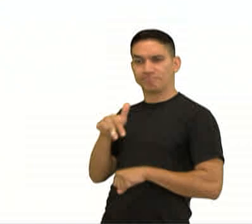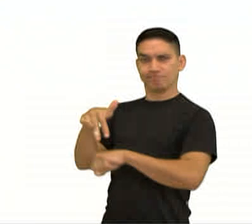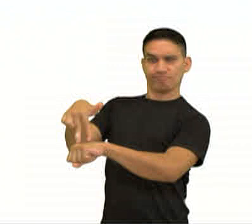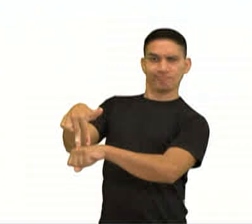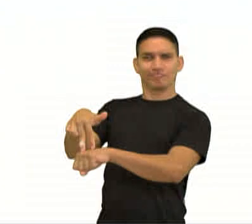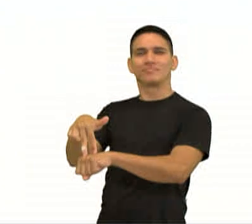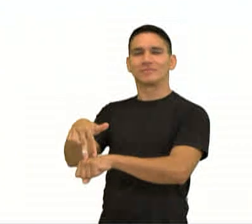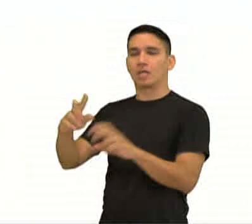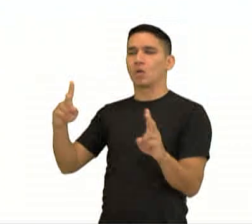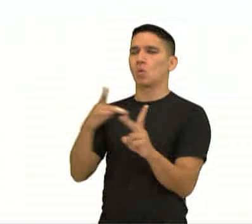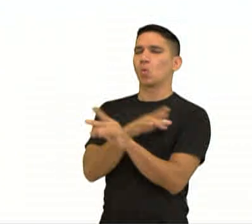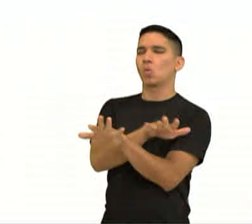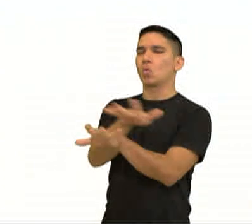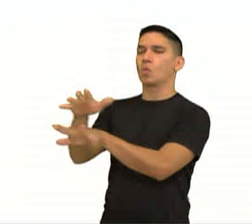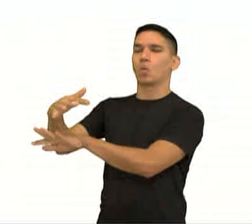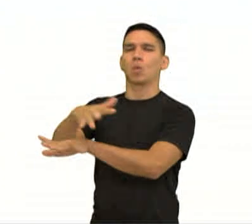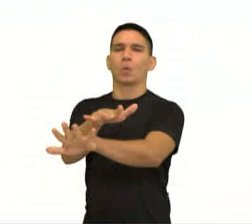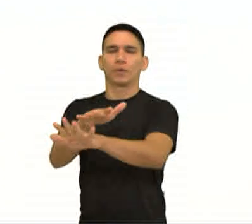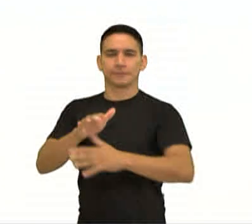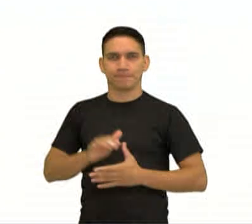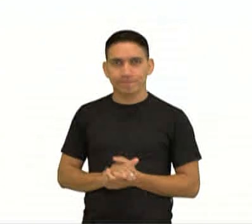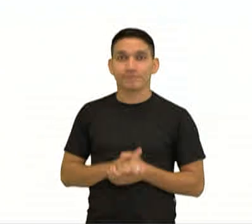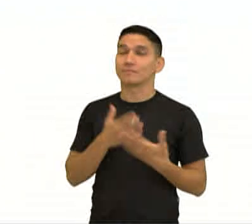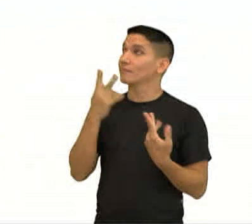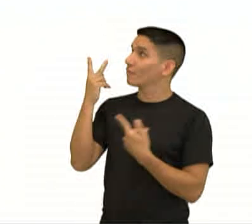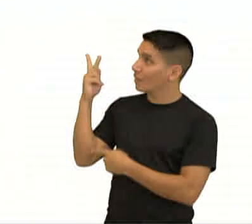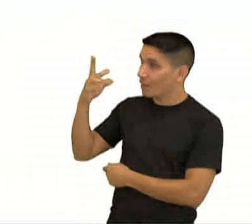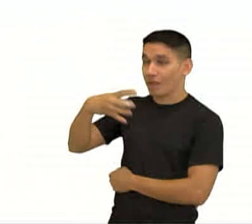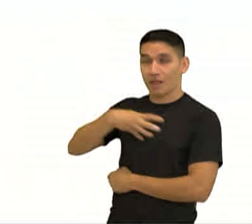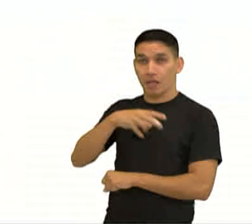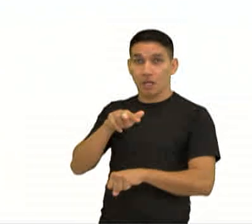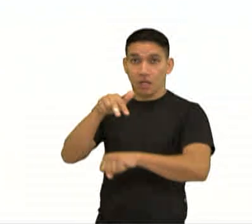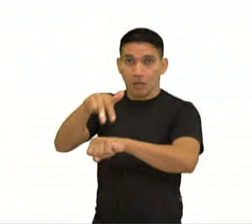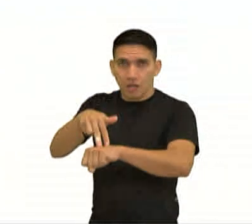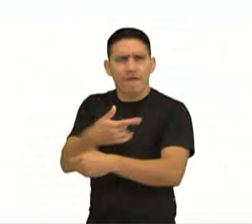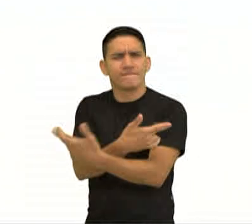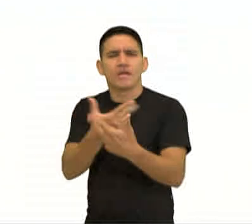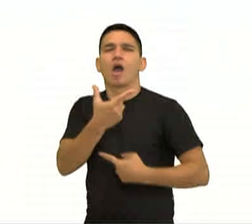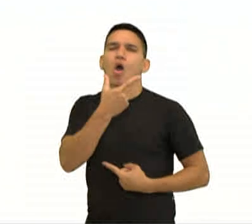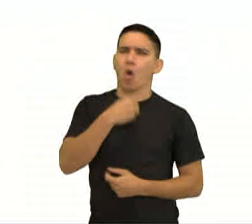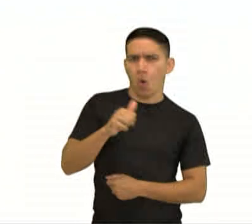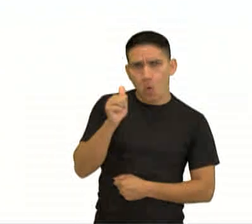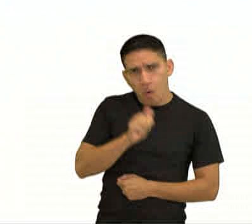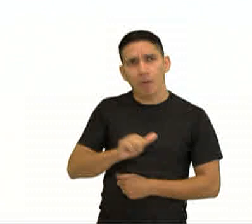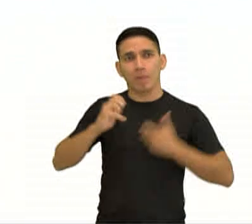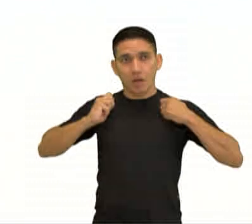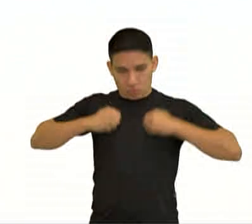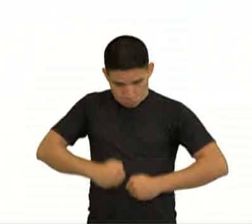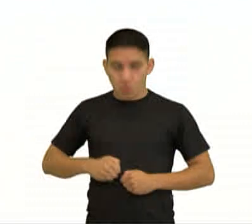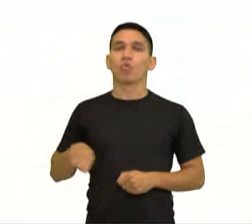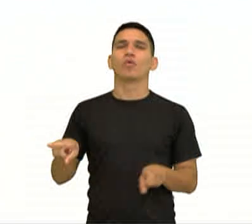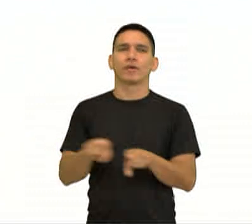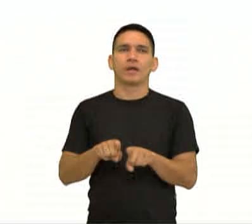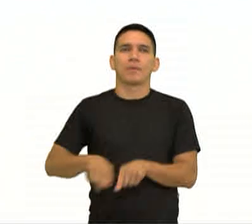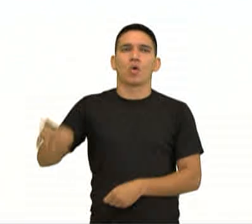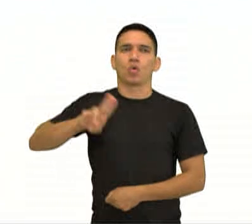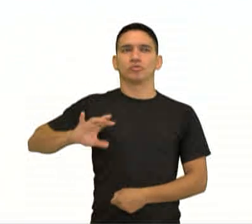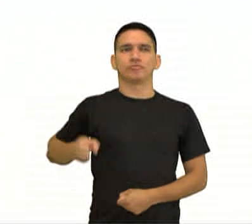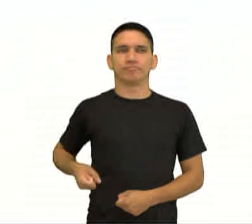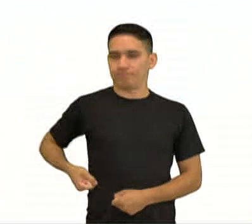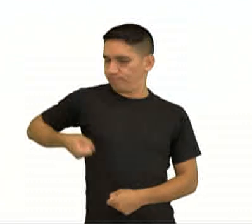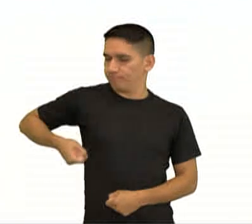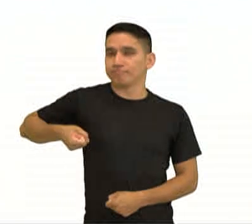desvio coletivo. Na performance, dezenas de executivos, homens e mulheres trajados a rigor, portando maletas,